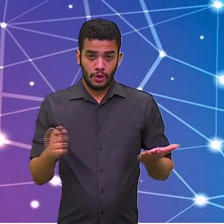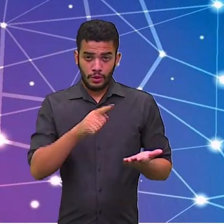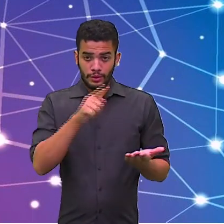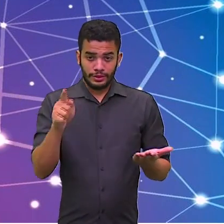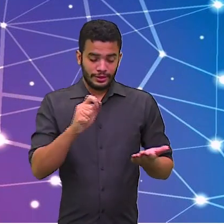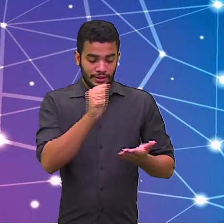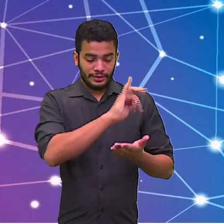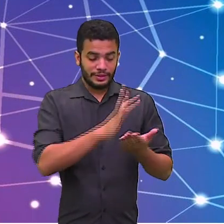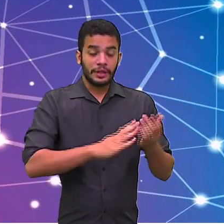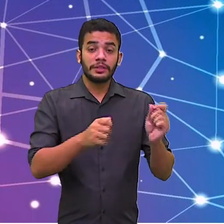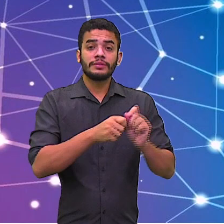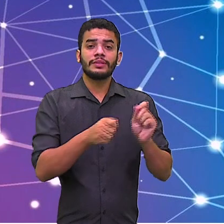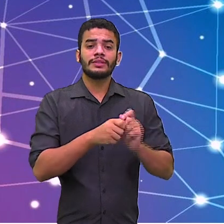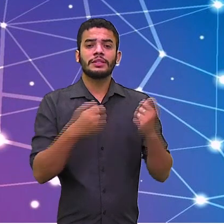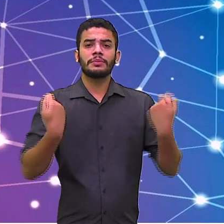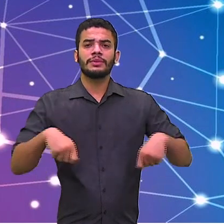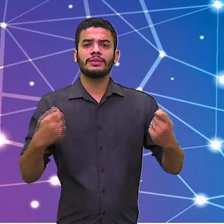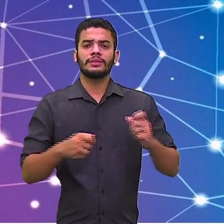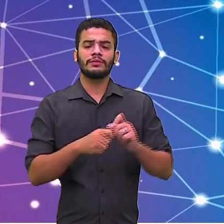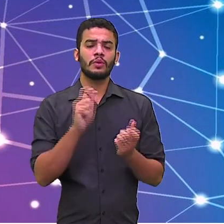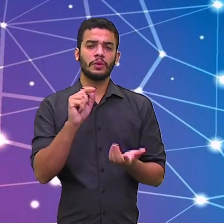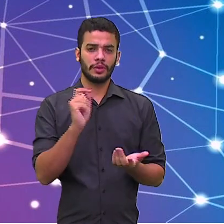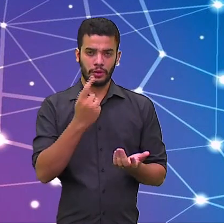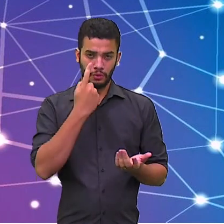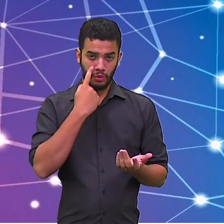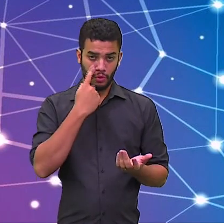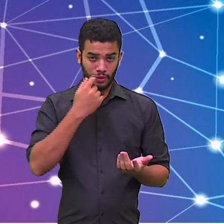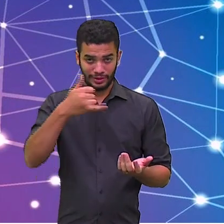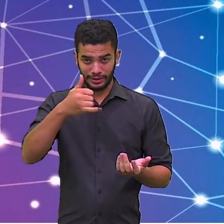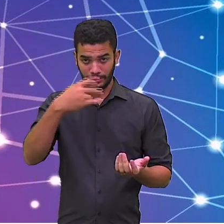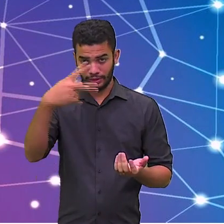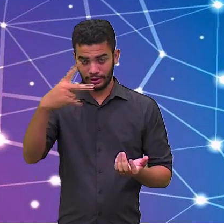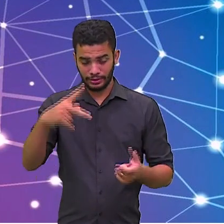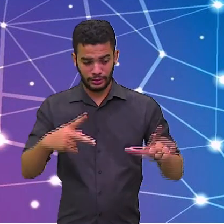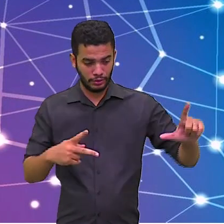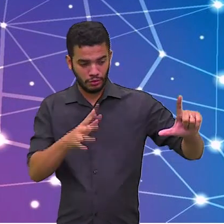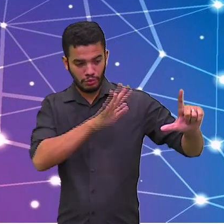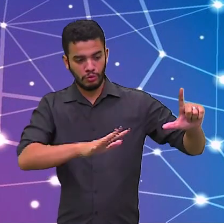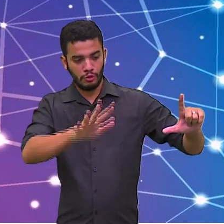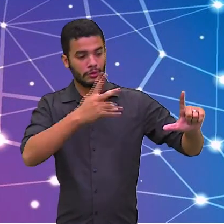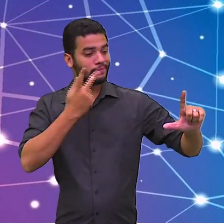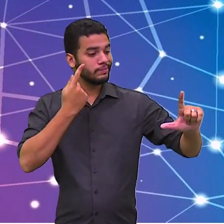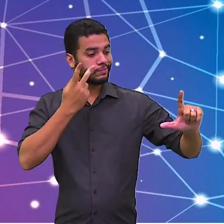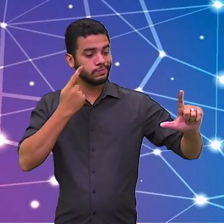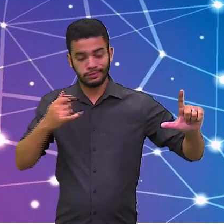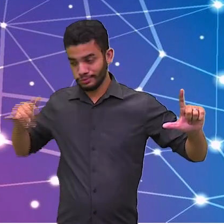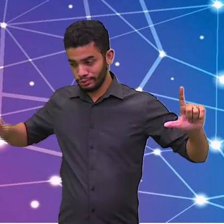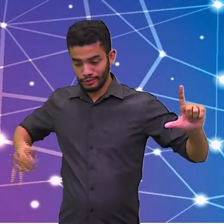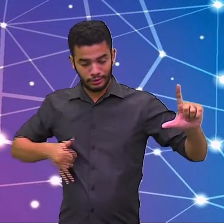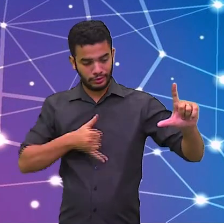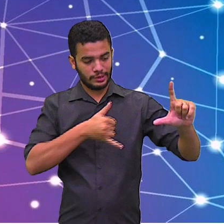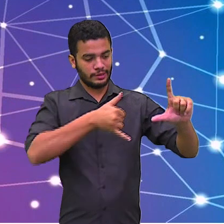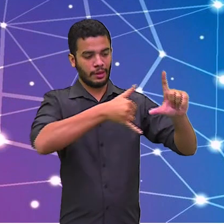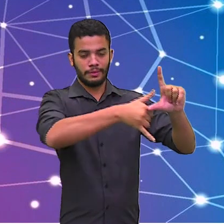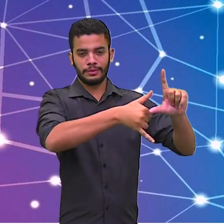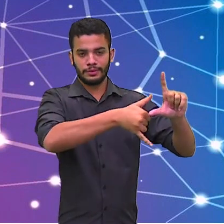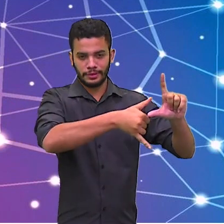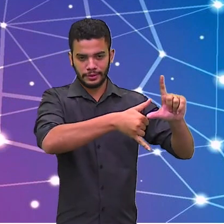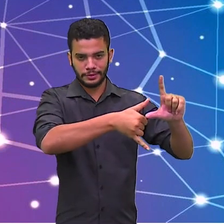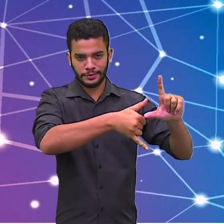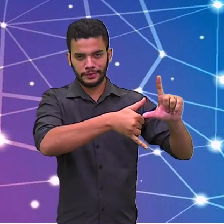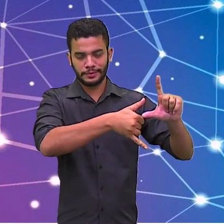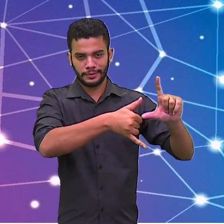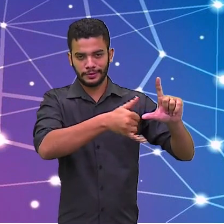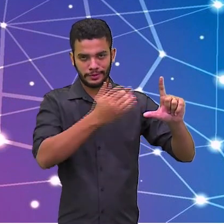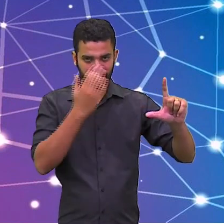plataforma SMED-GV, aponte a câmera do seu celular nessa imagem que aparece aqui no canto da tela, o